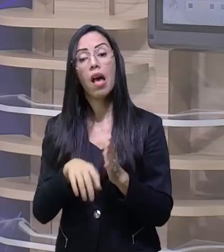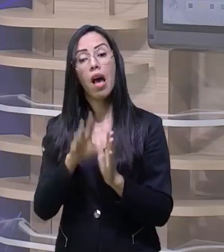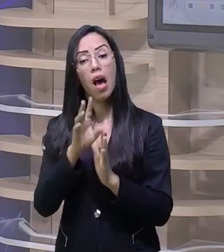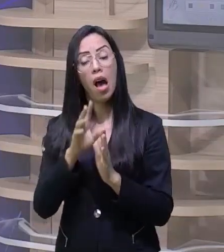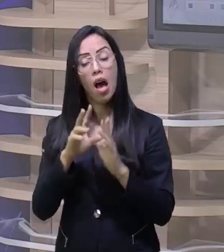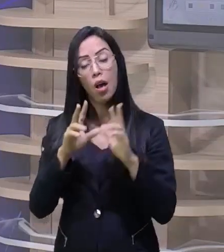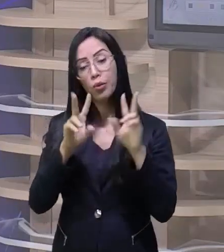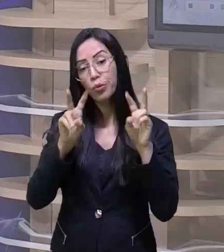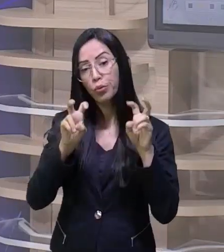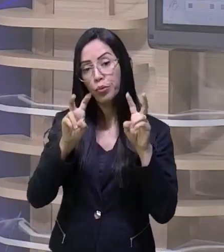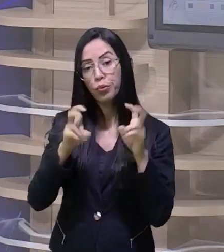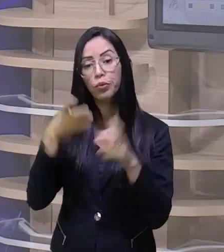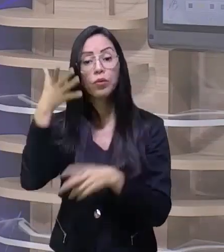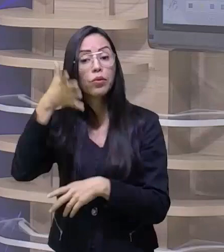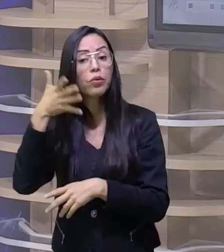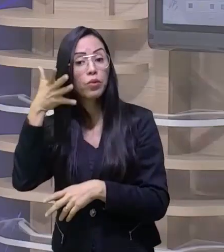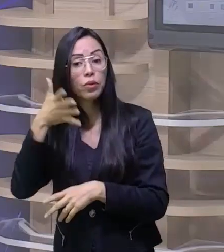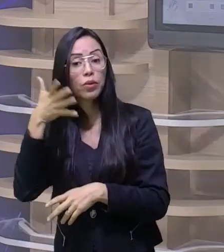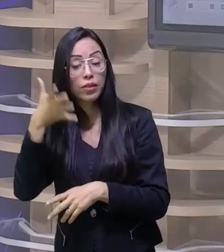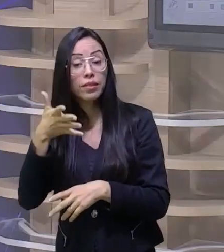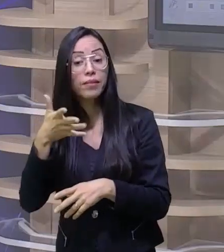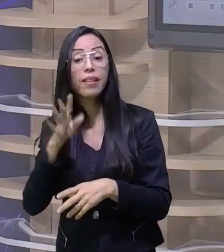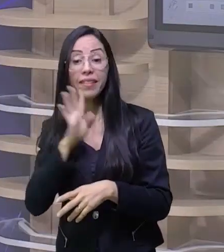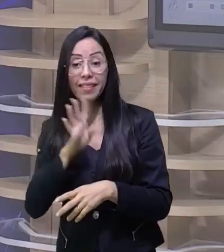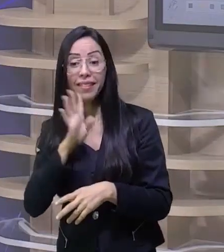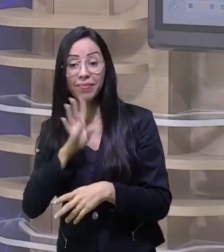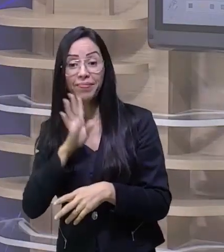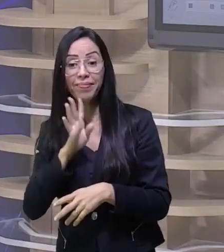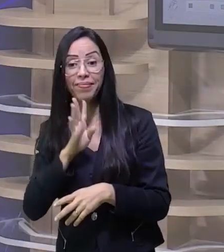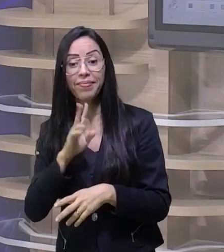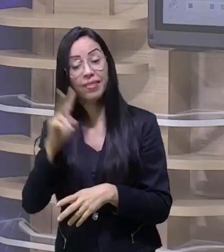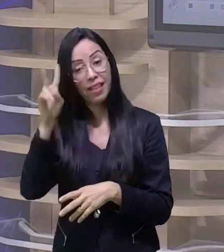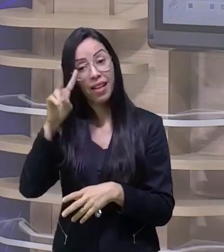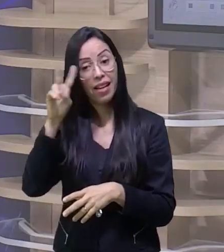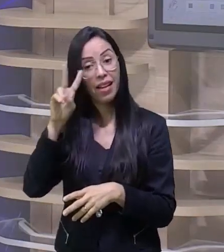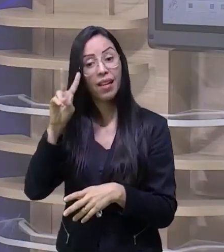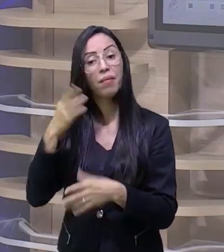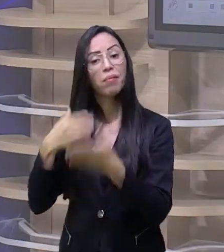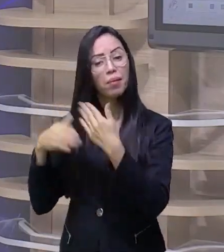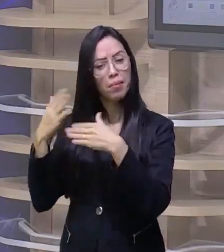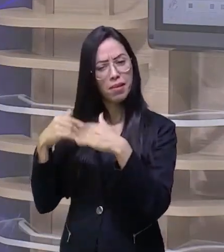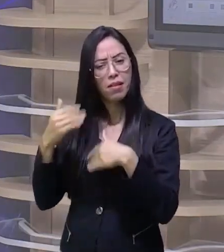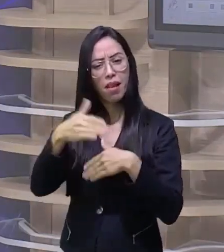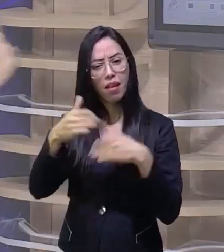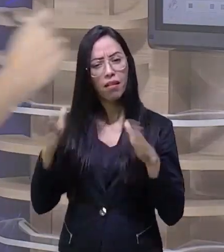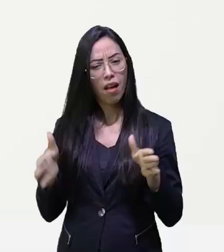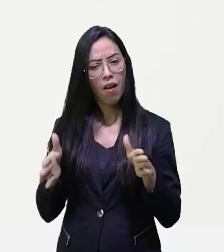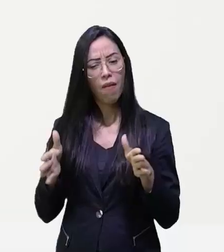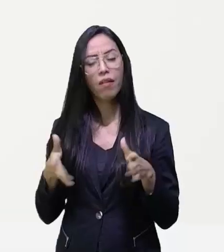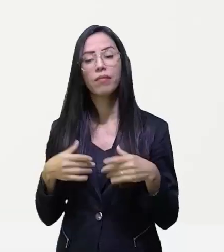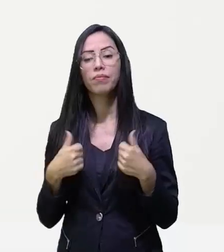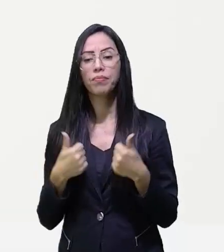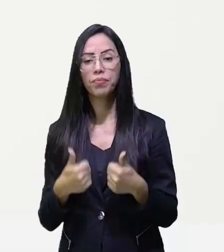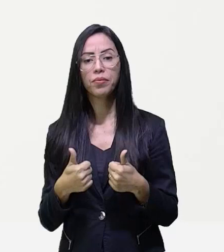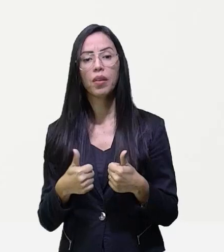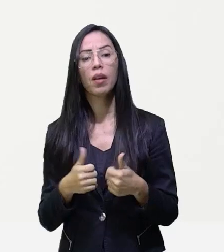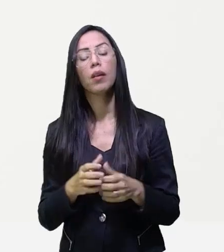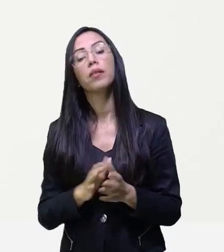por meio do seminário. Olha que legal, lembra que nós já fizemos isso em sala de aula? Vamos para o próximo